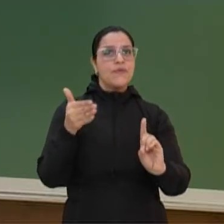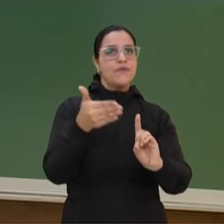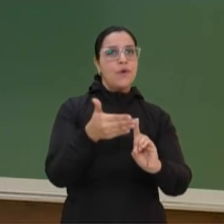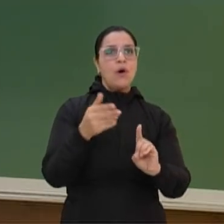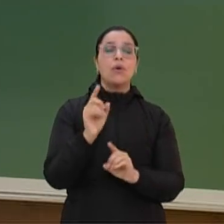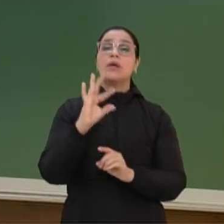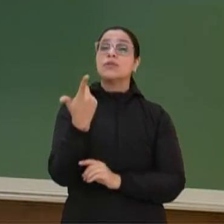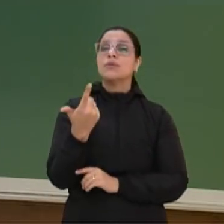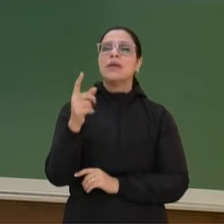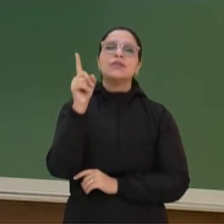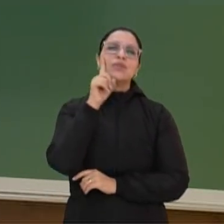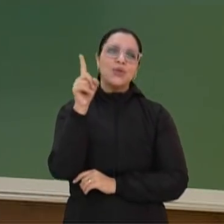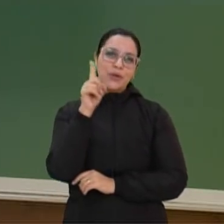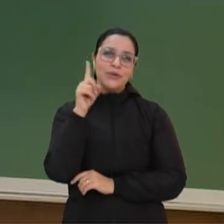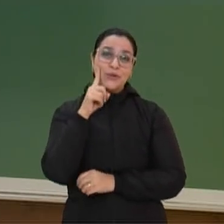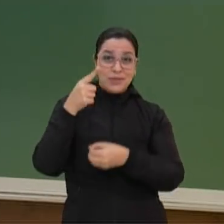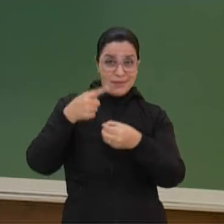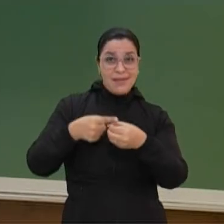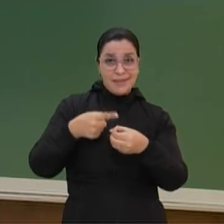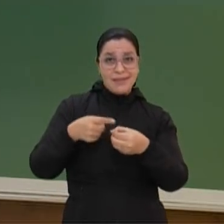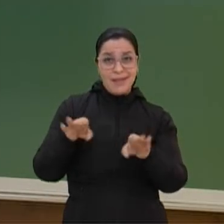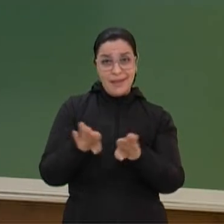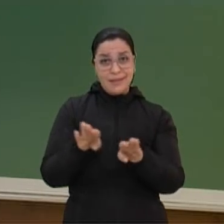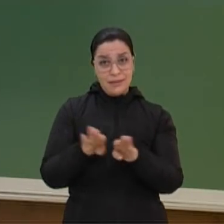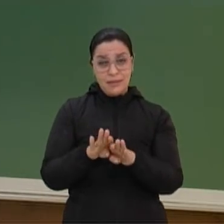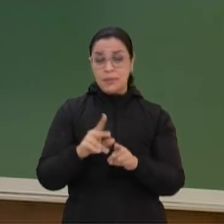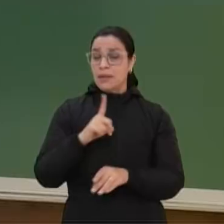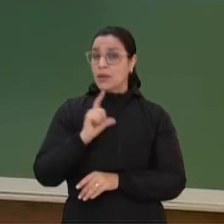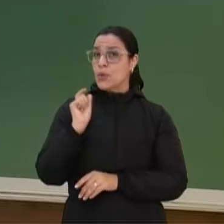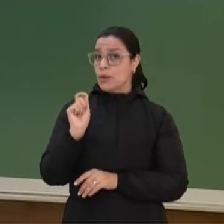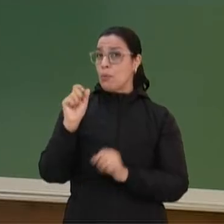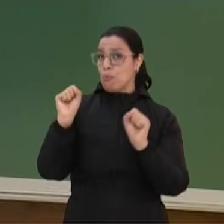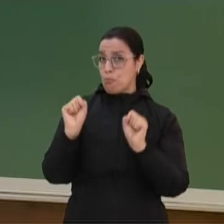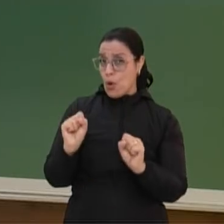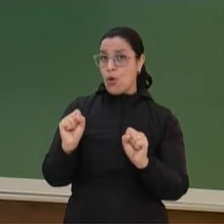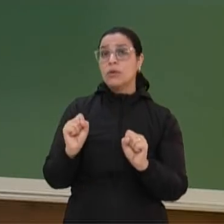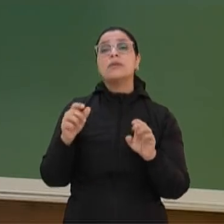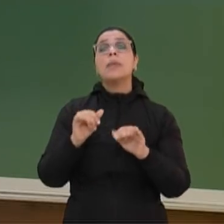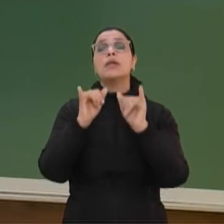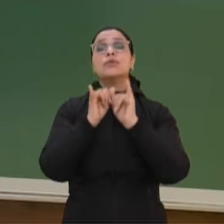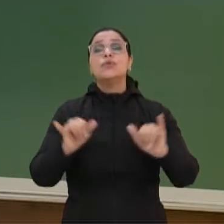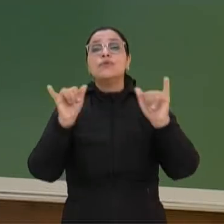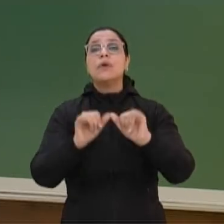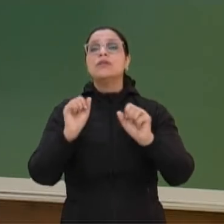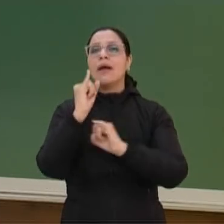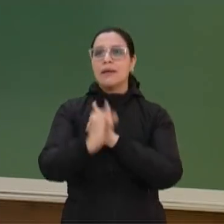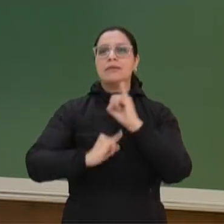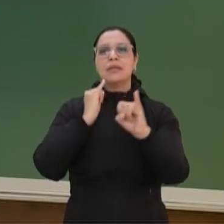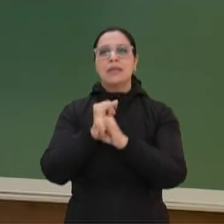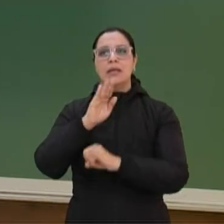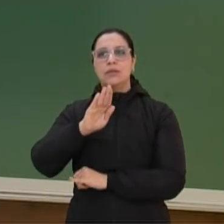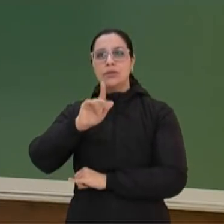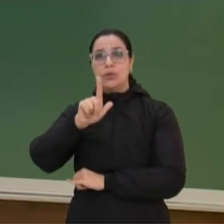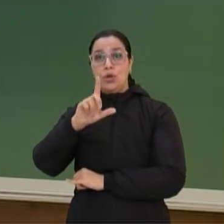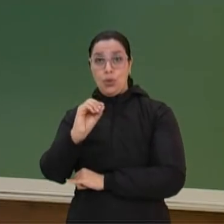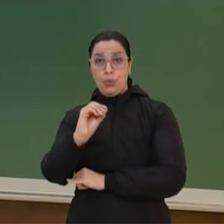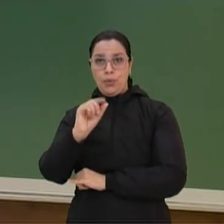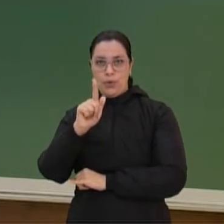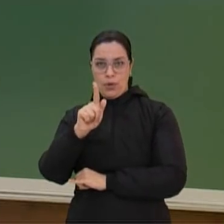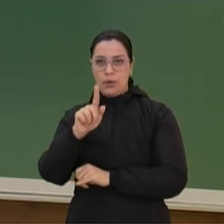Ok? Vamos à correção? Gênero crônica, claro, né? A crônica é um gênero textual muito presente